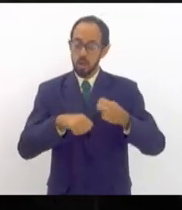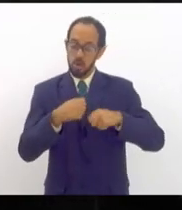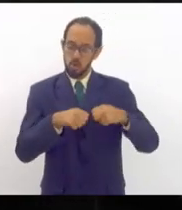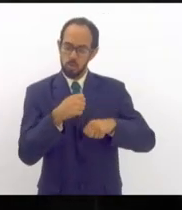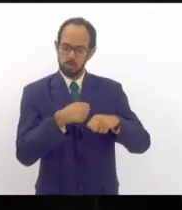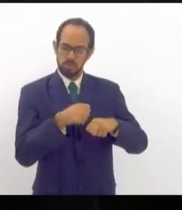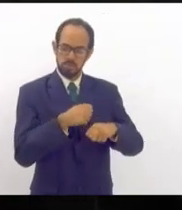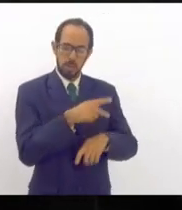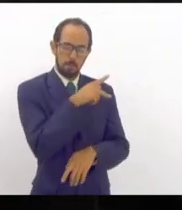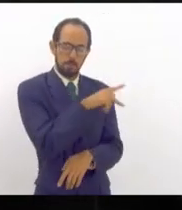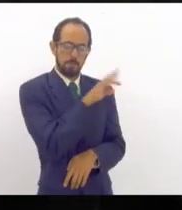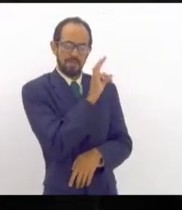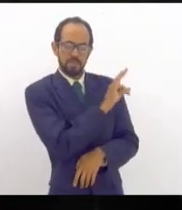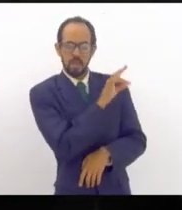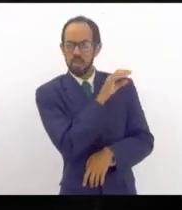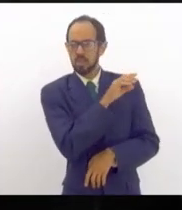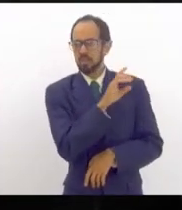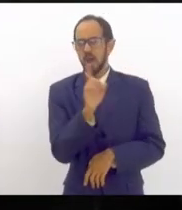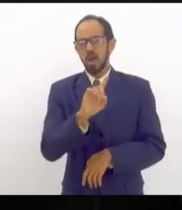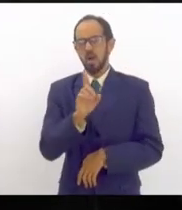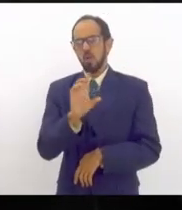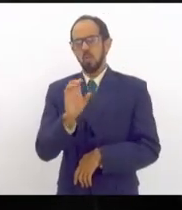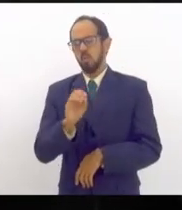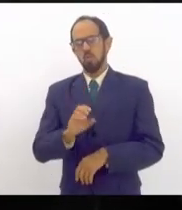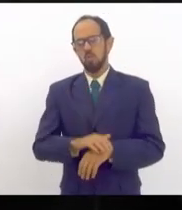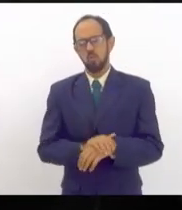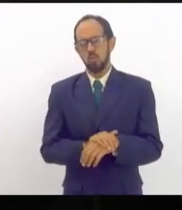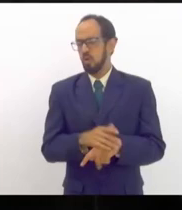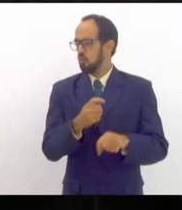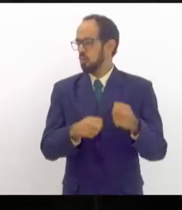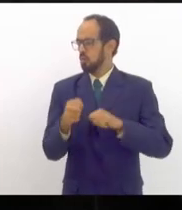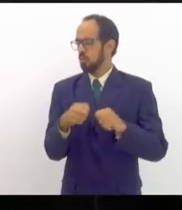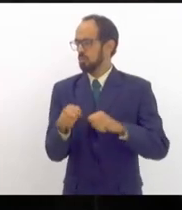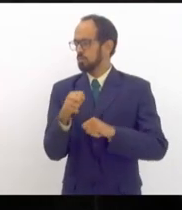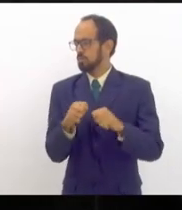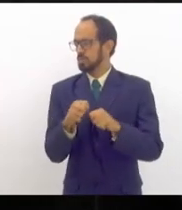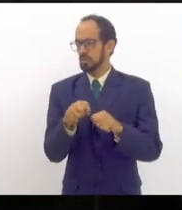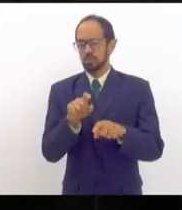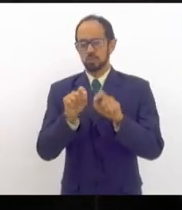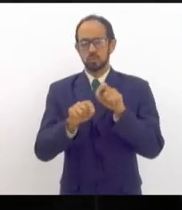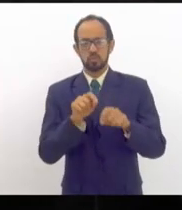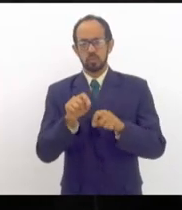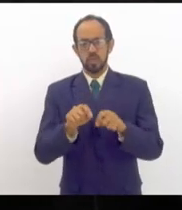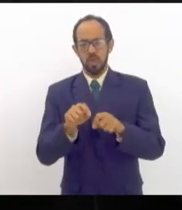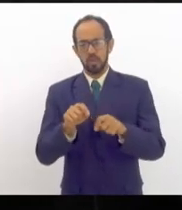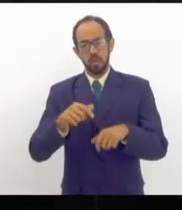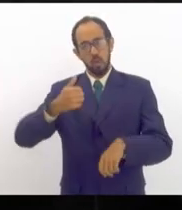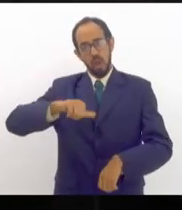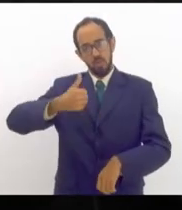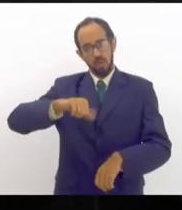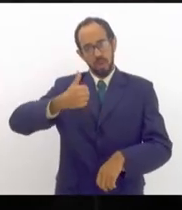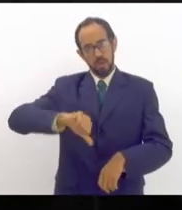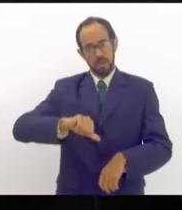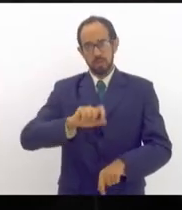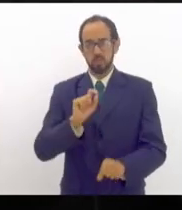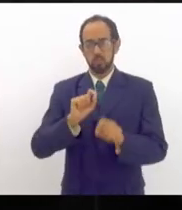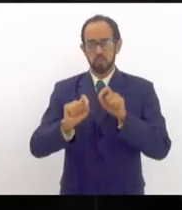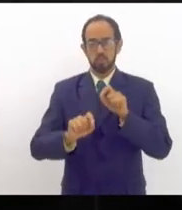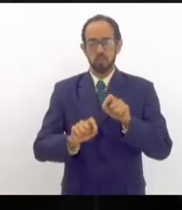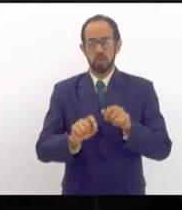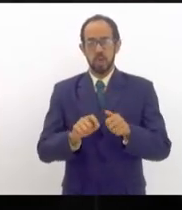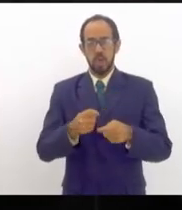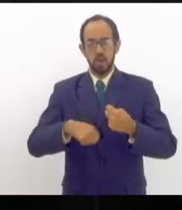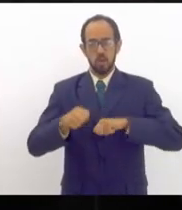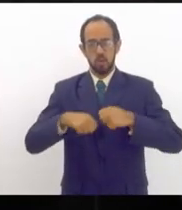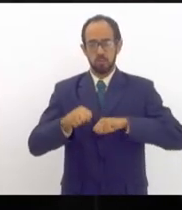petista não é uma economista que tá vendo são economistas que estão analisando a